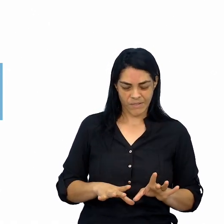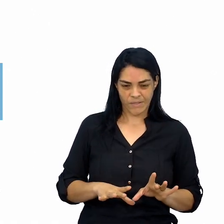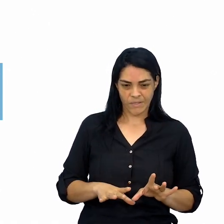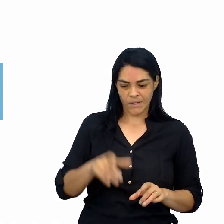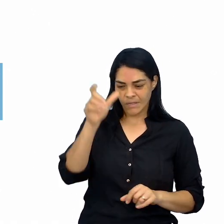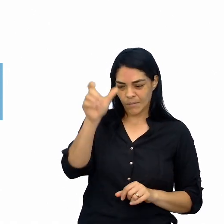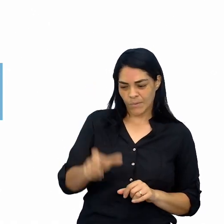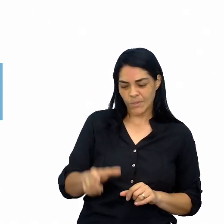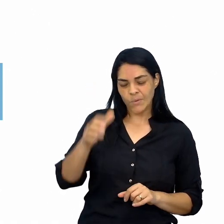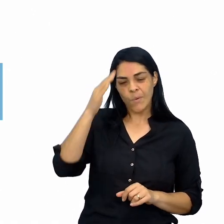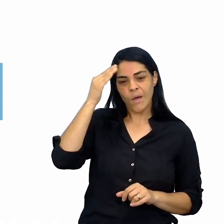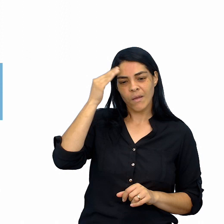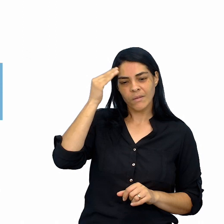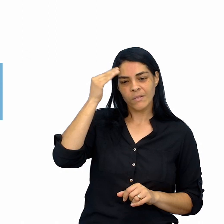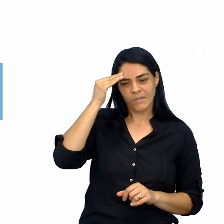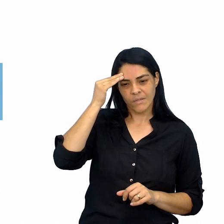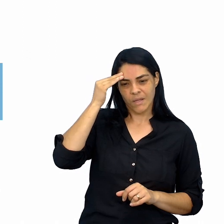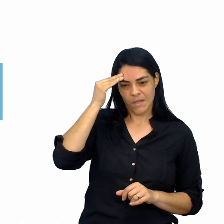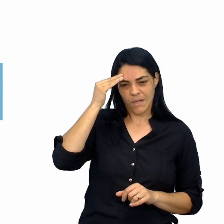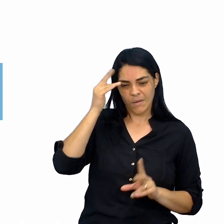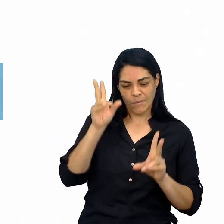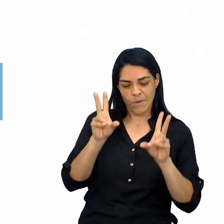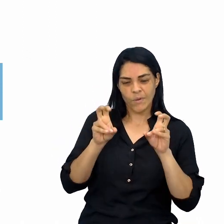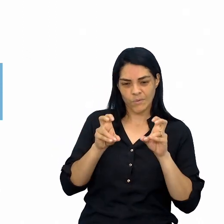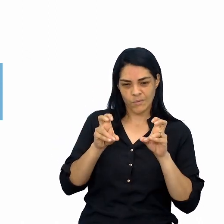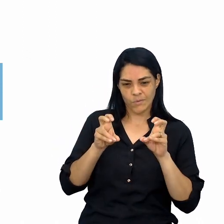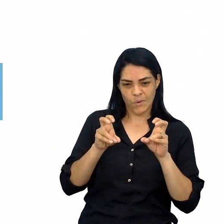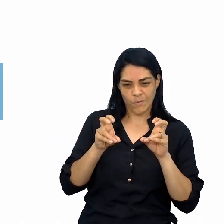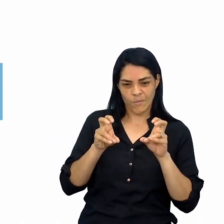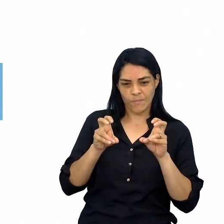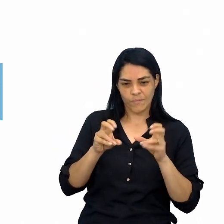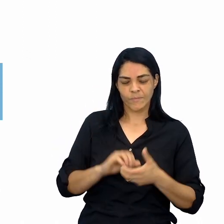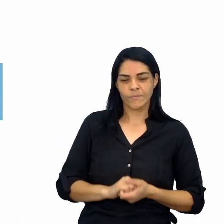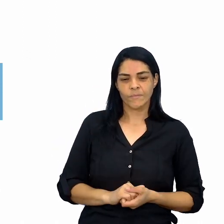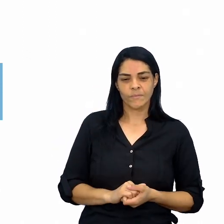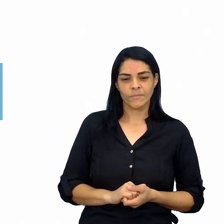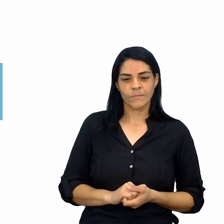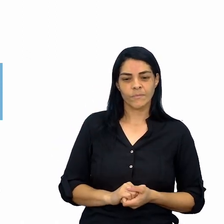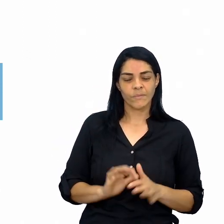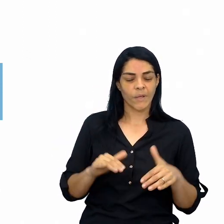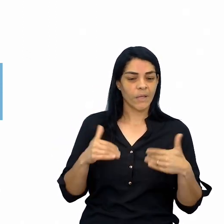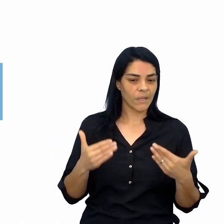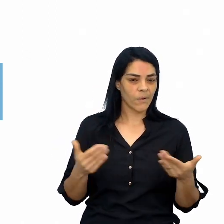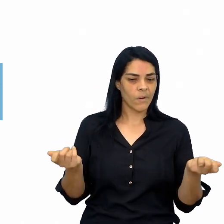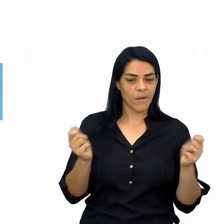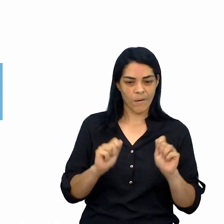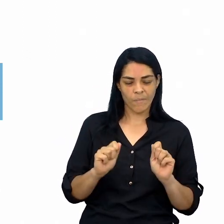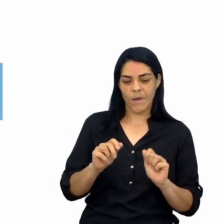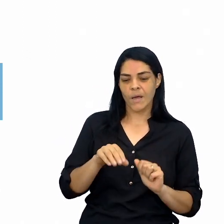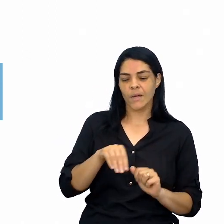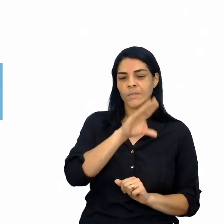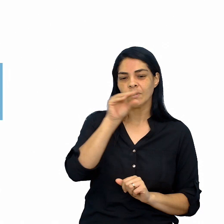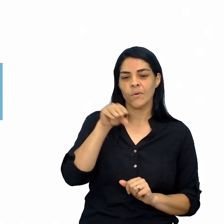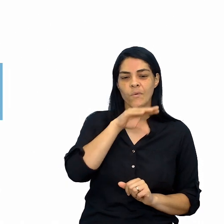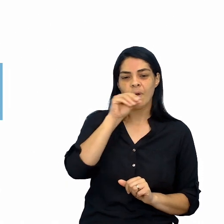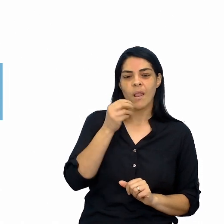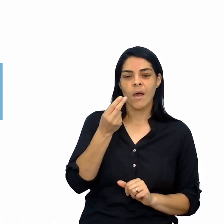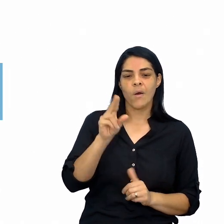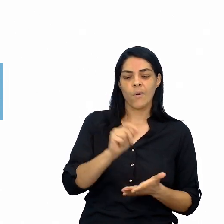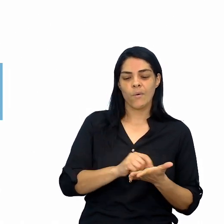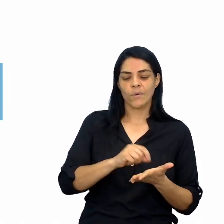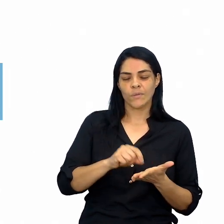que sabe sobre um determinado assunto e, portanto, pode falar ou escrever sobre esse